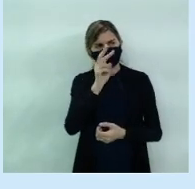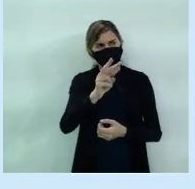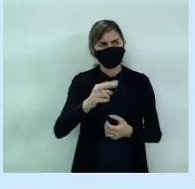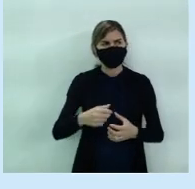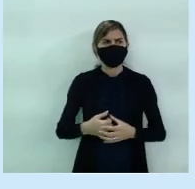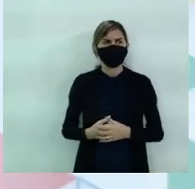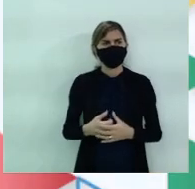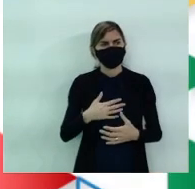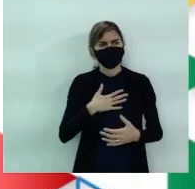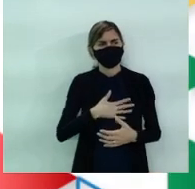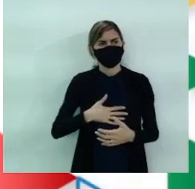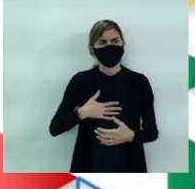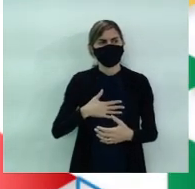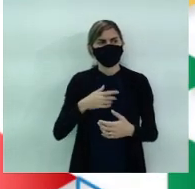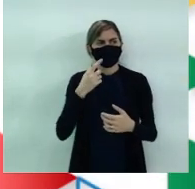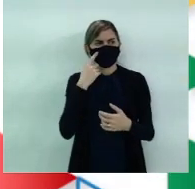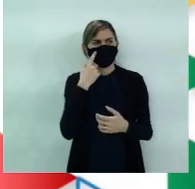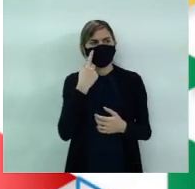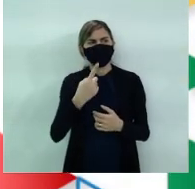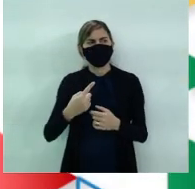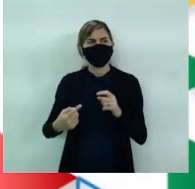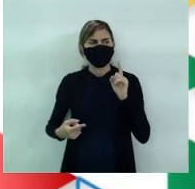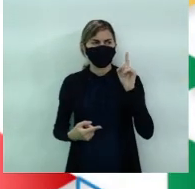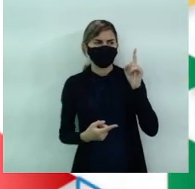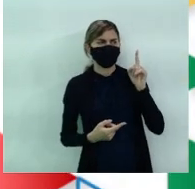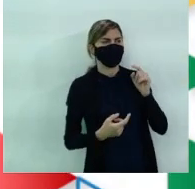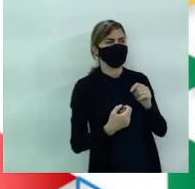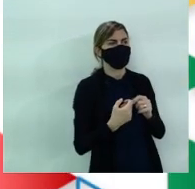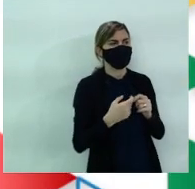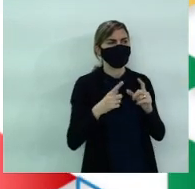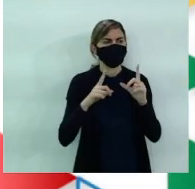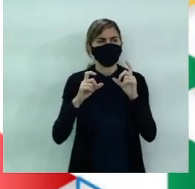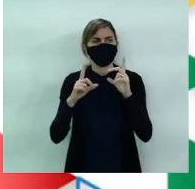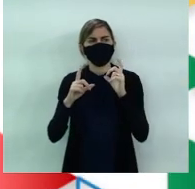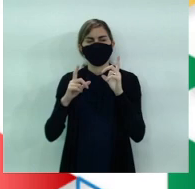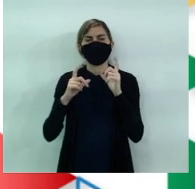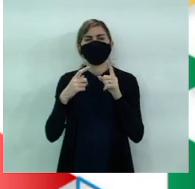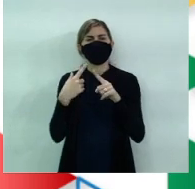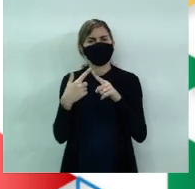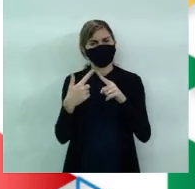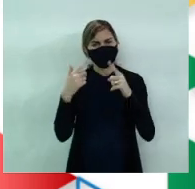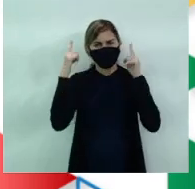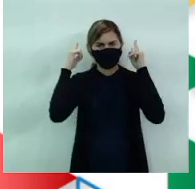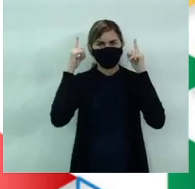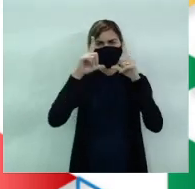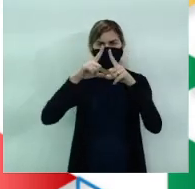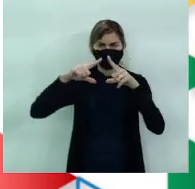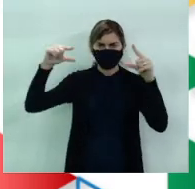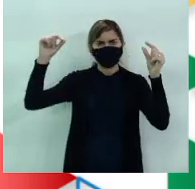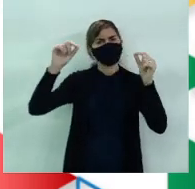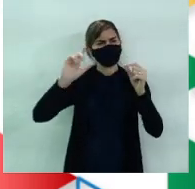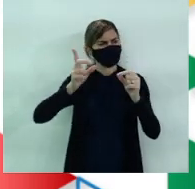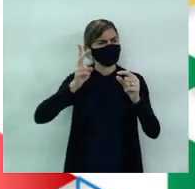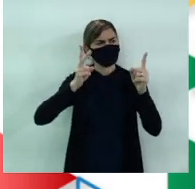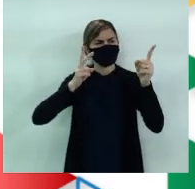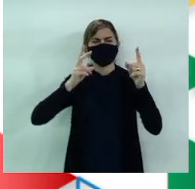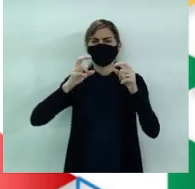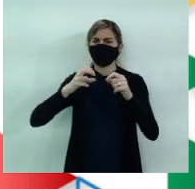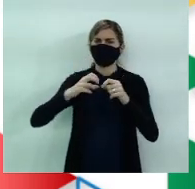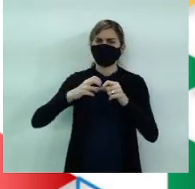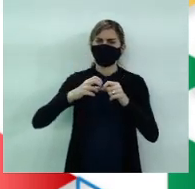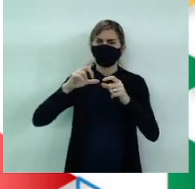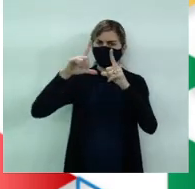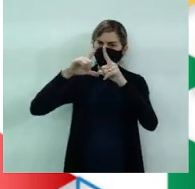Eu gostaria que vocês colocassem a imagem aí para a gente ver essa imagem, né? Porque a Lua, ela está